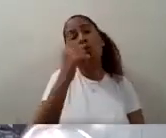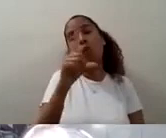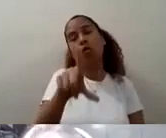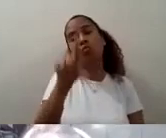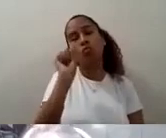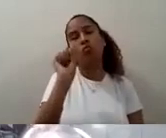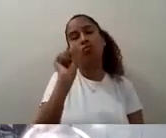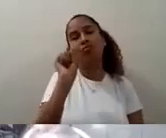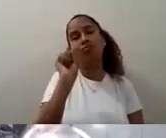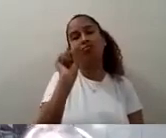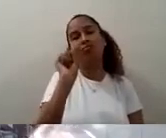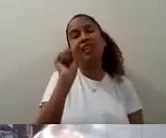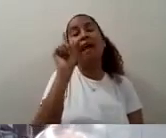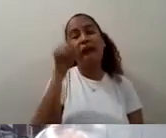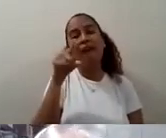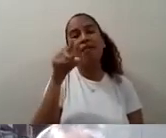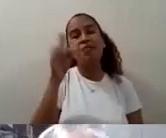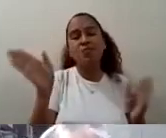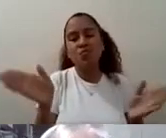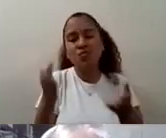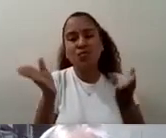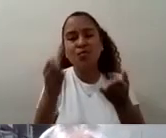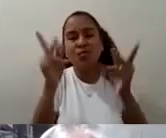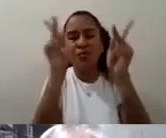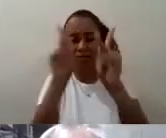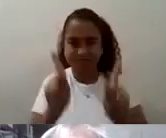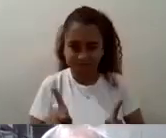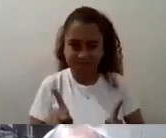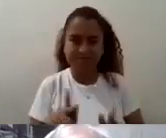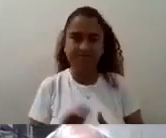serem promotoras de paz. Adiante.